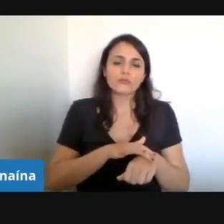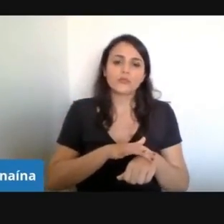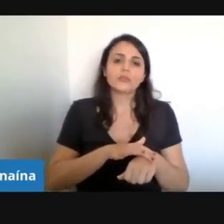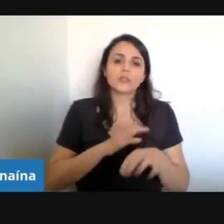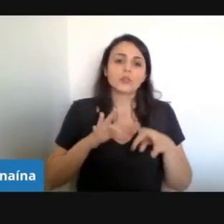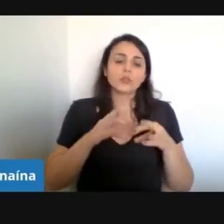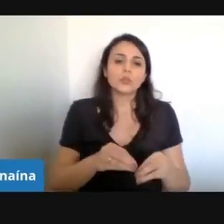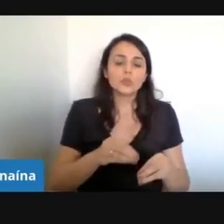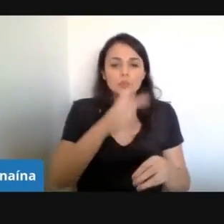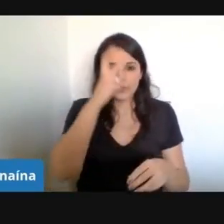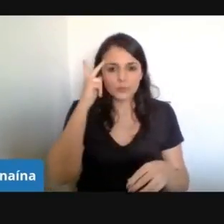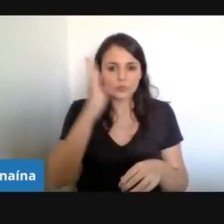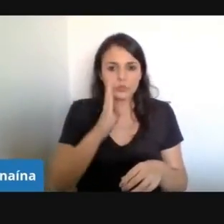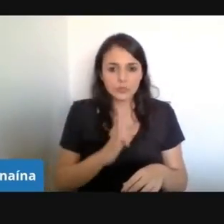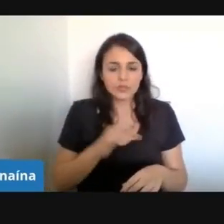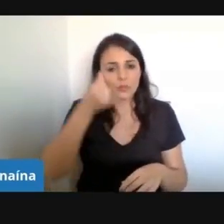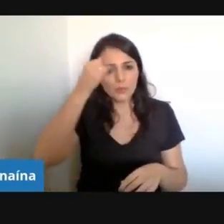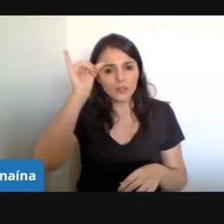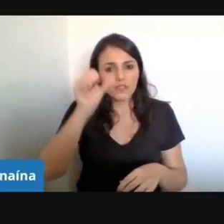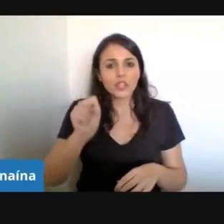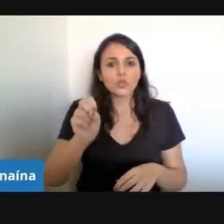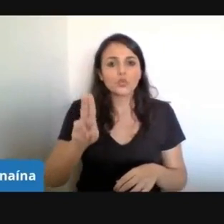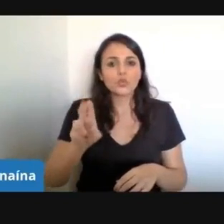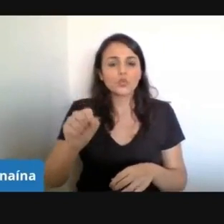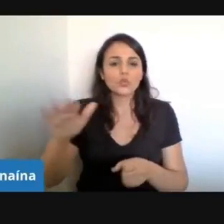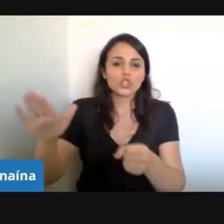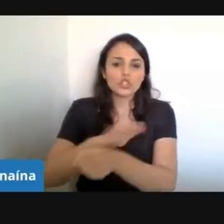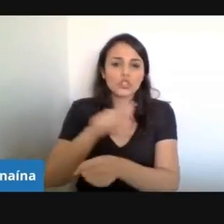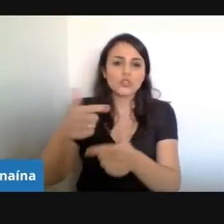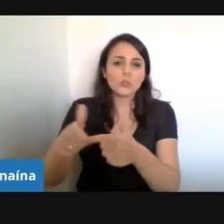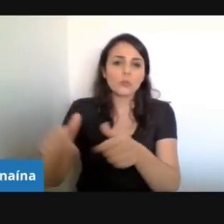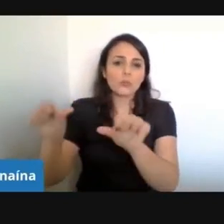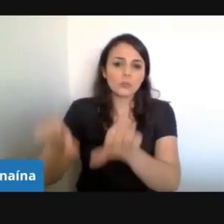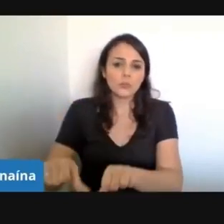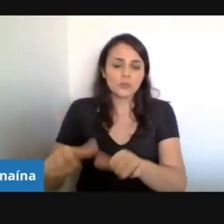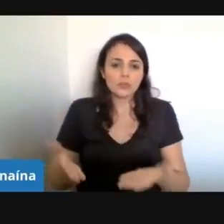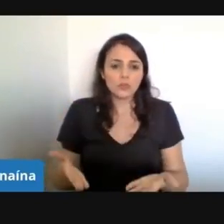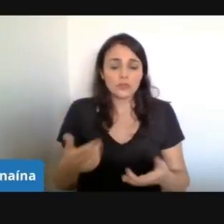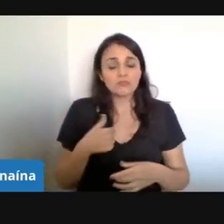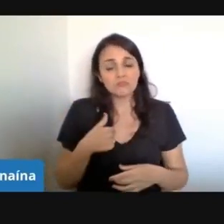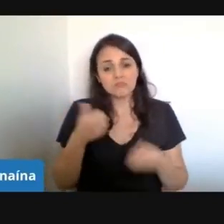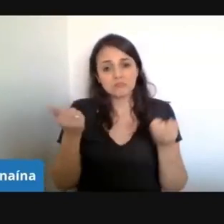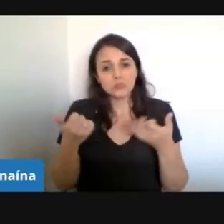evitar sobrecarga no SUS? Eu diria que, né, acho que a primeira